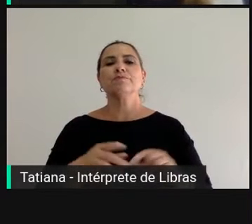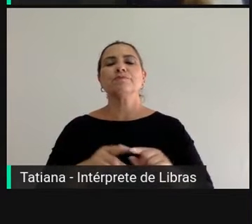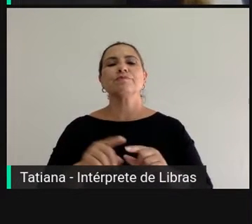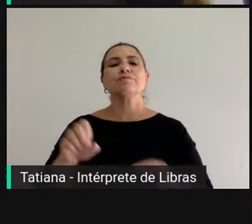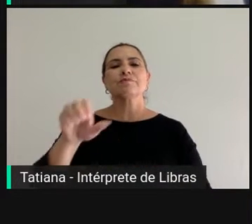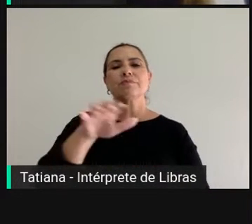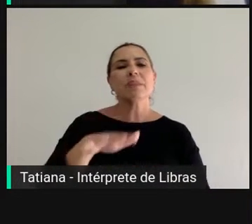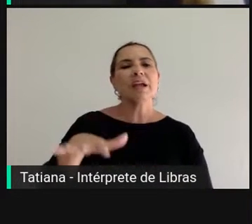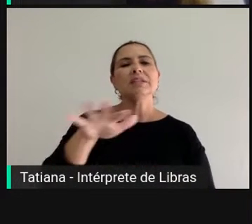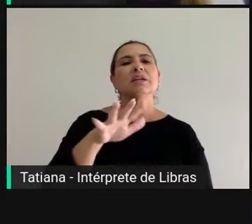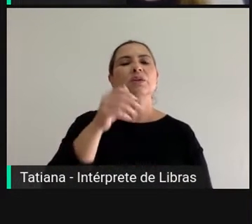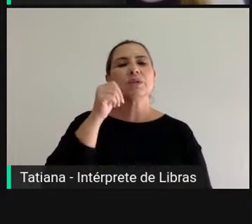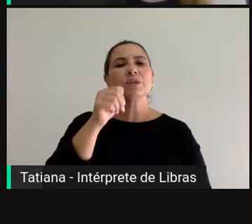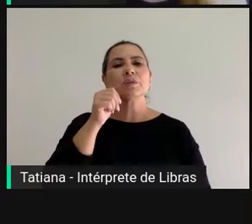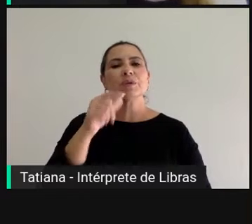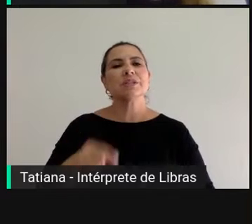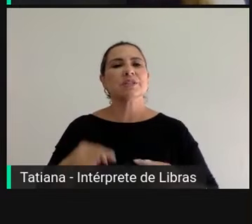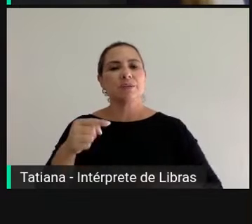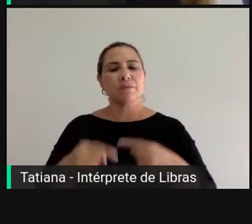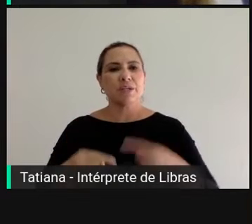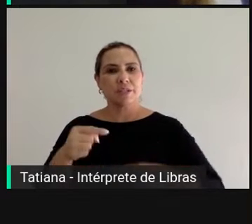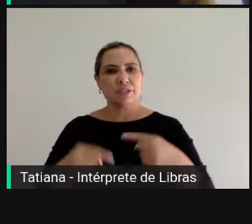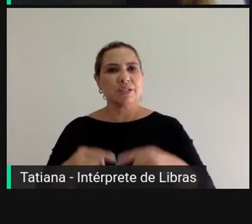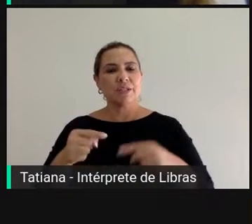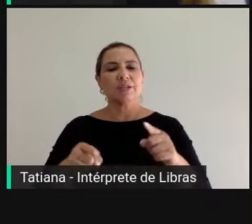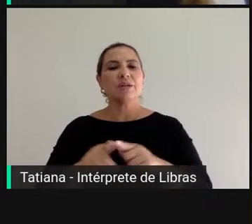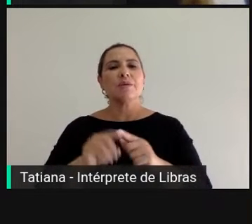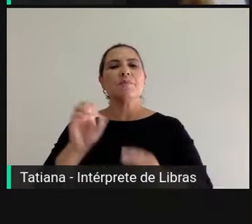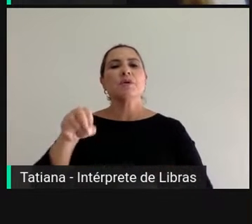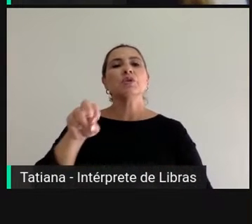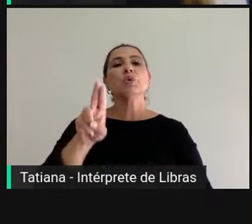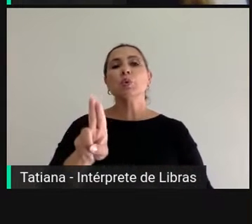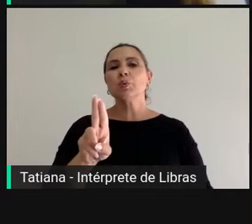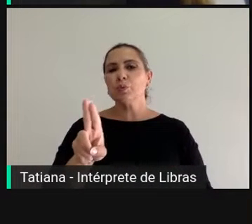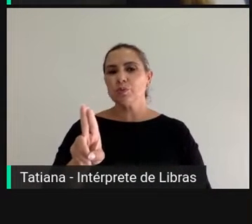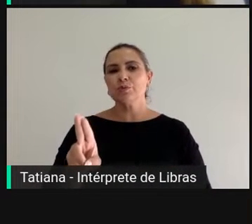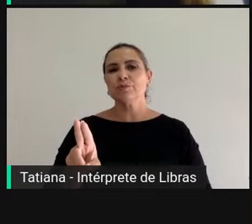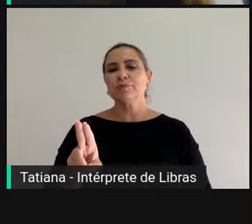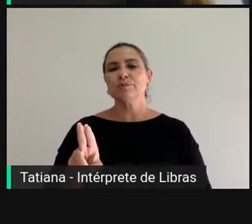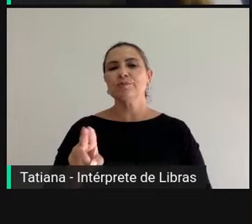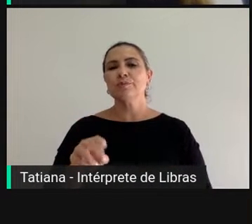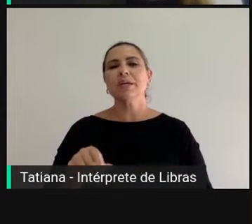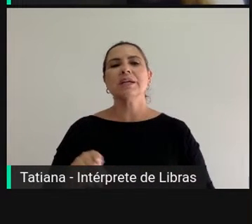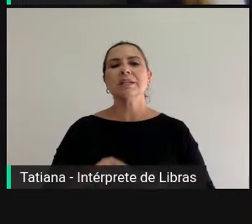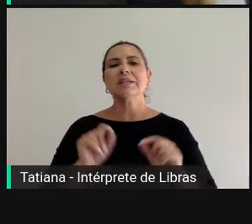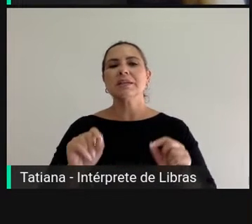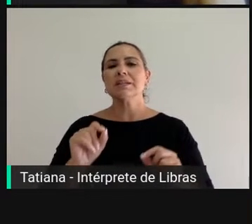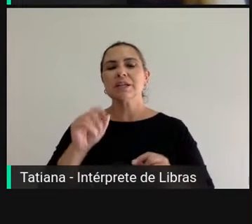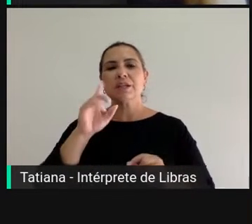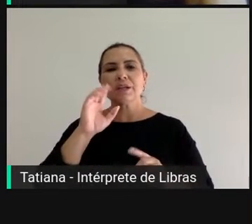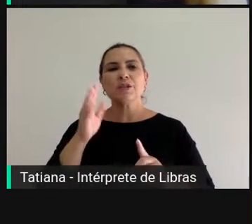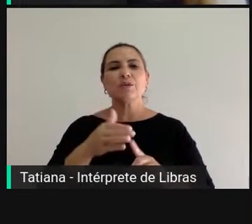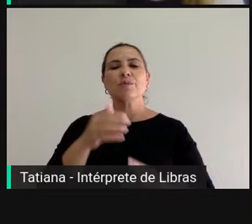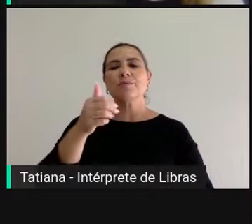na política de 2019 da ONU, o Brasil está no lugar 134 de